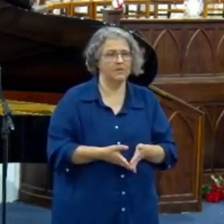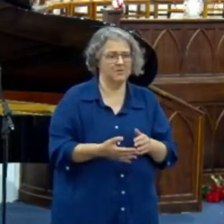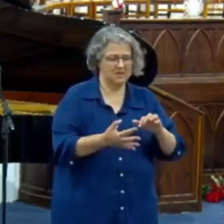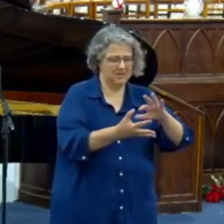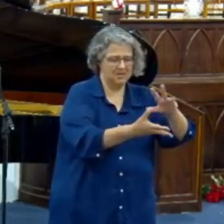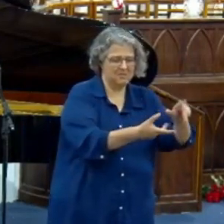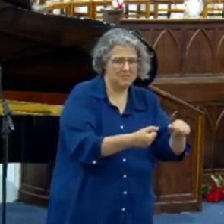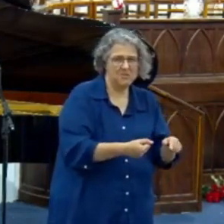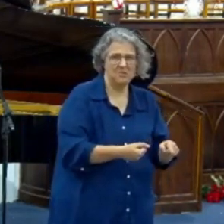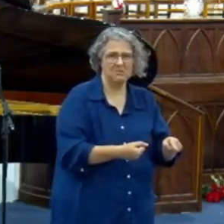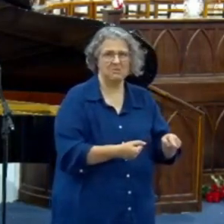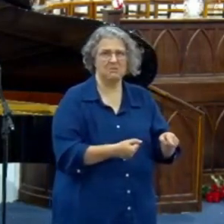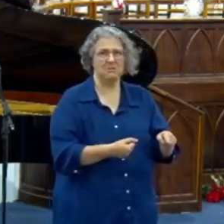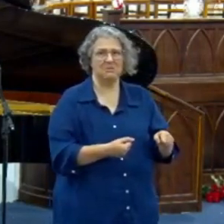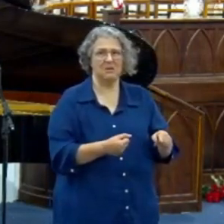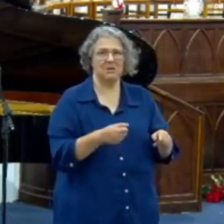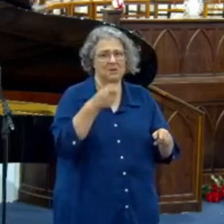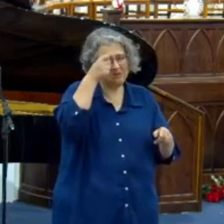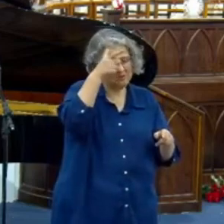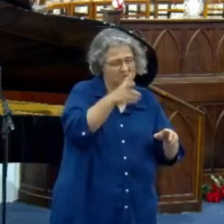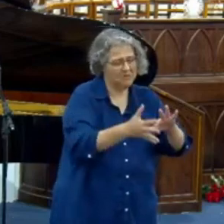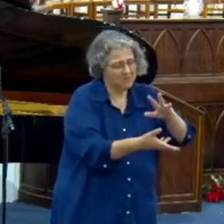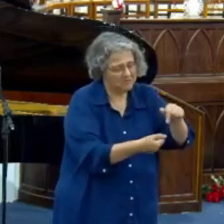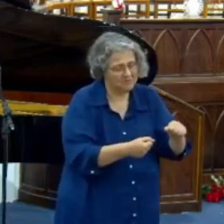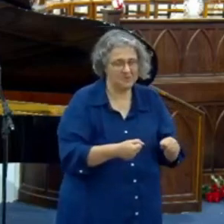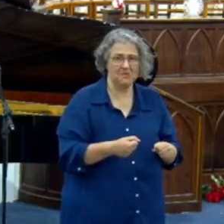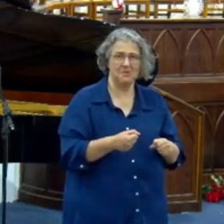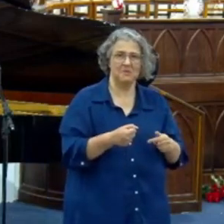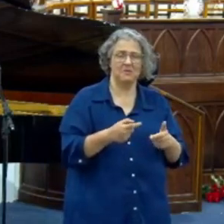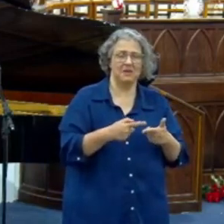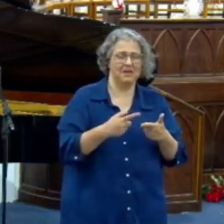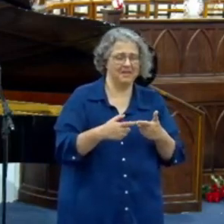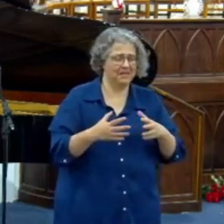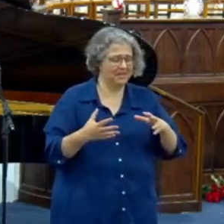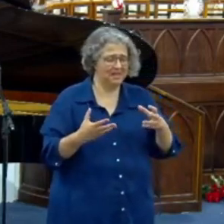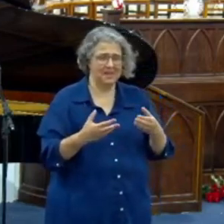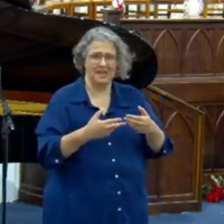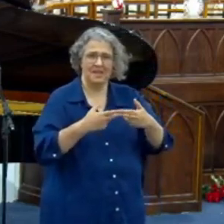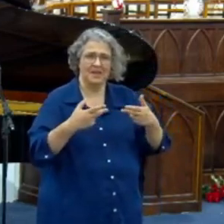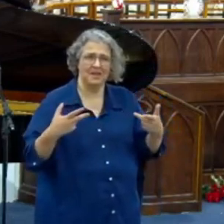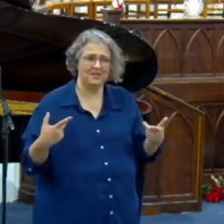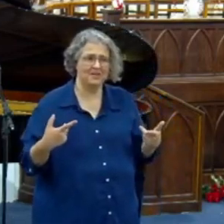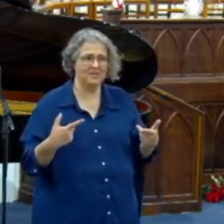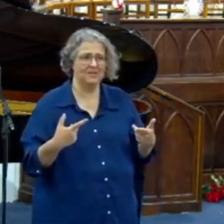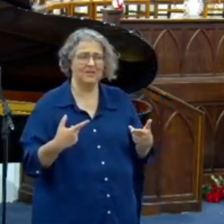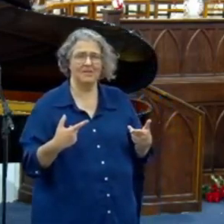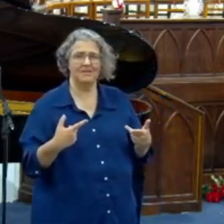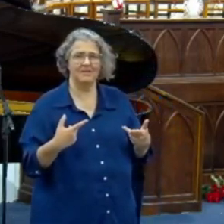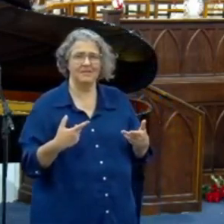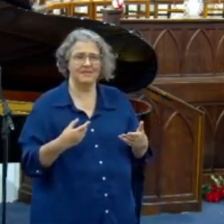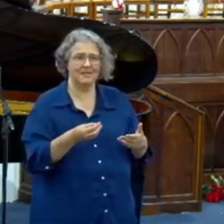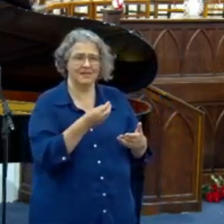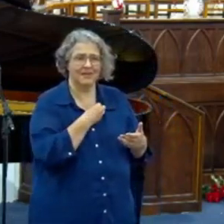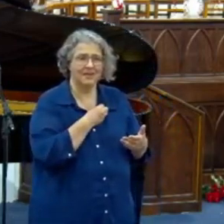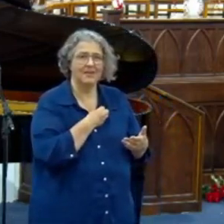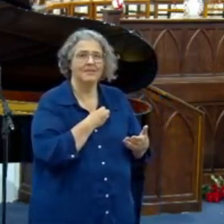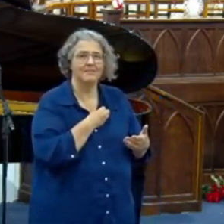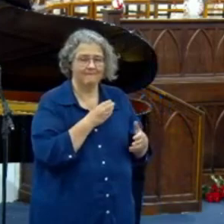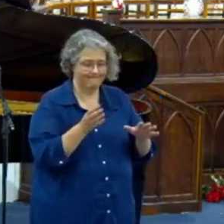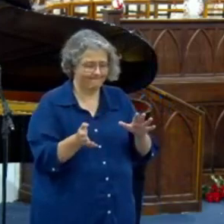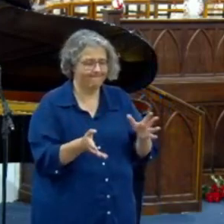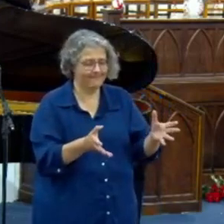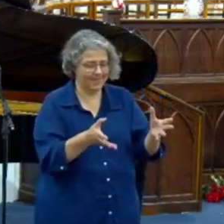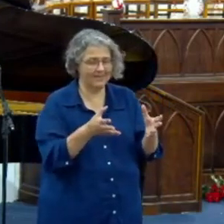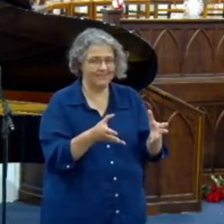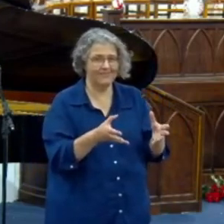mudou? Essas reflexões são necessárias, meus irmãos, para uma igreja que verdadeiramente quer seguir a Jesus. E